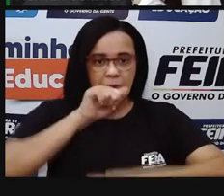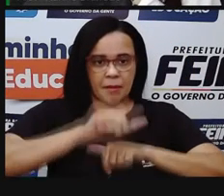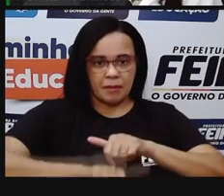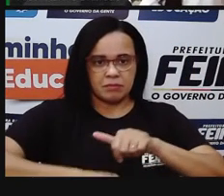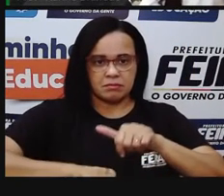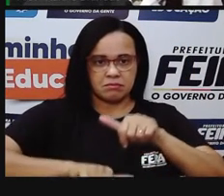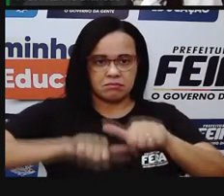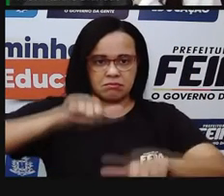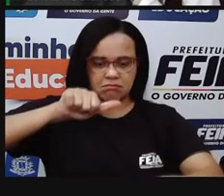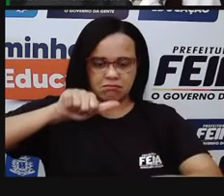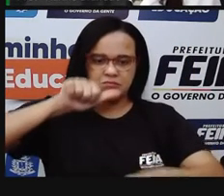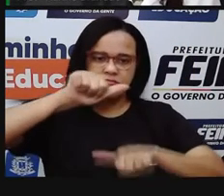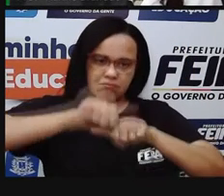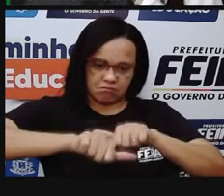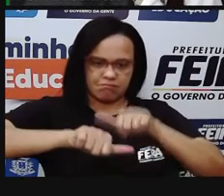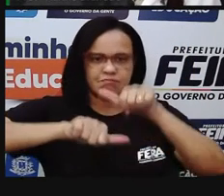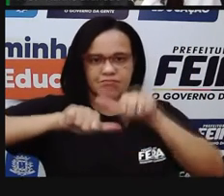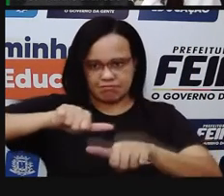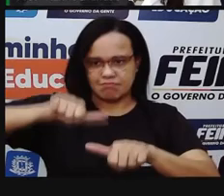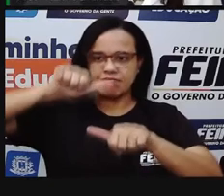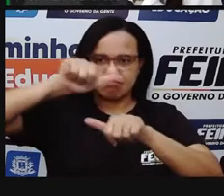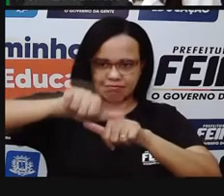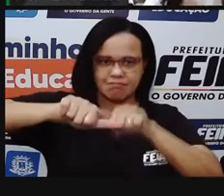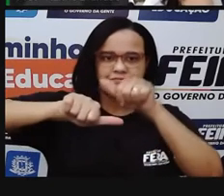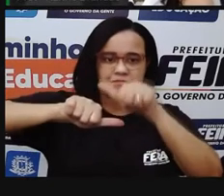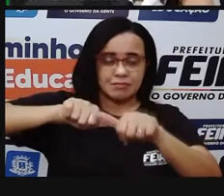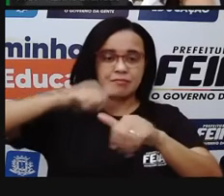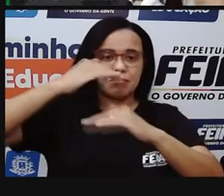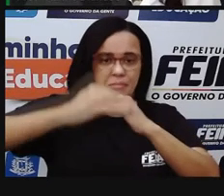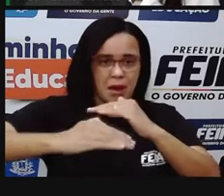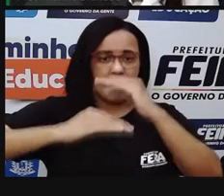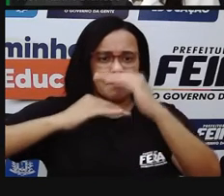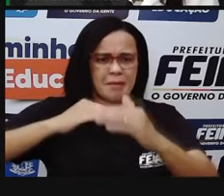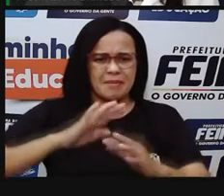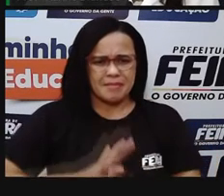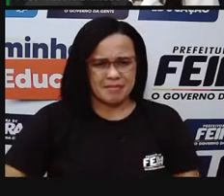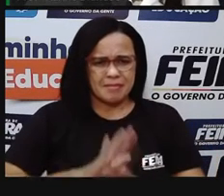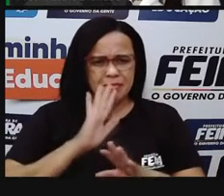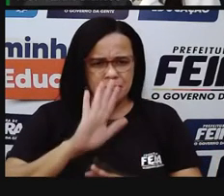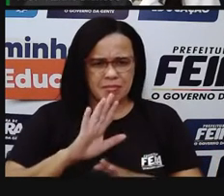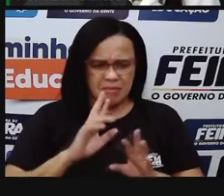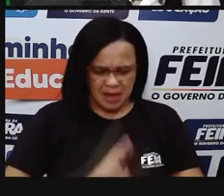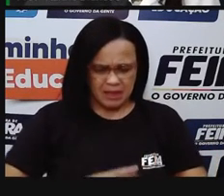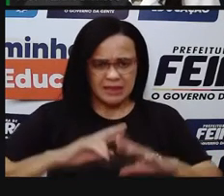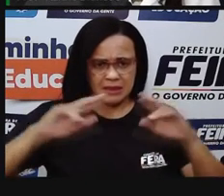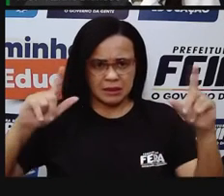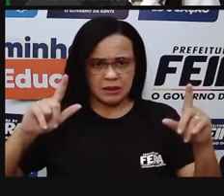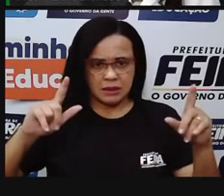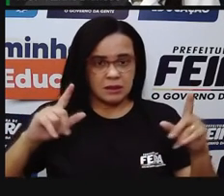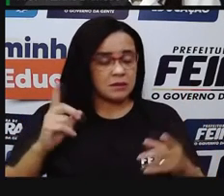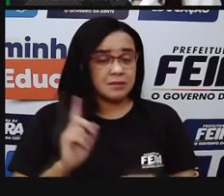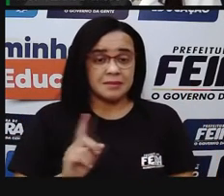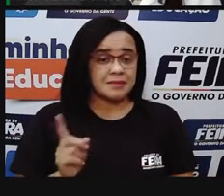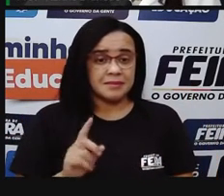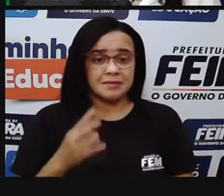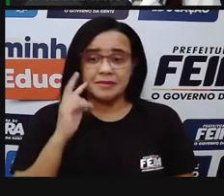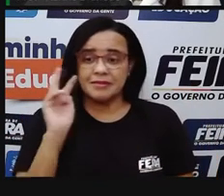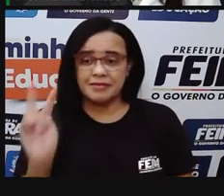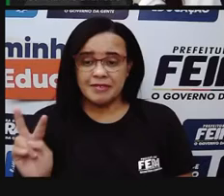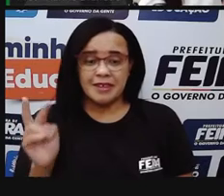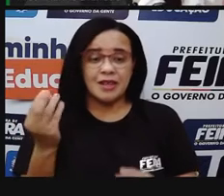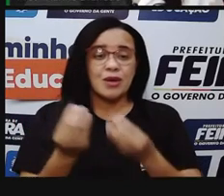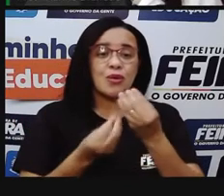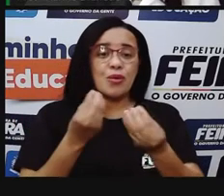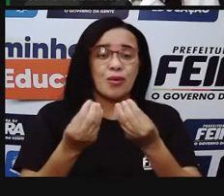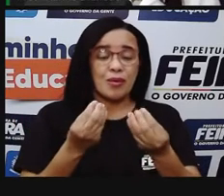né? Metamorfoses em nós, seres humanos. Na verdade, se a gente observar esse bebê, ele só